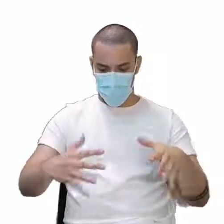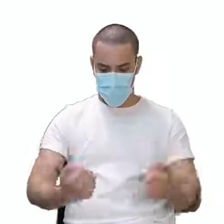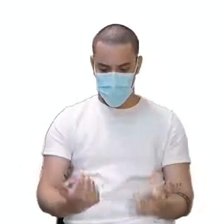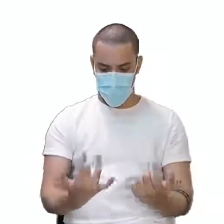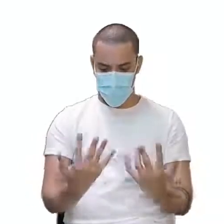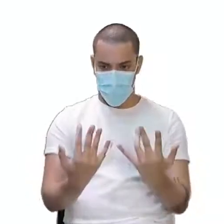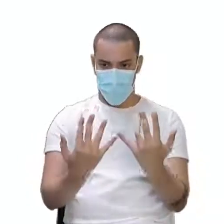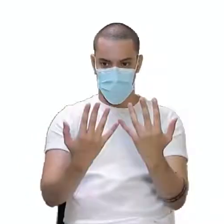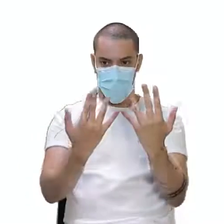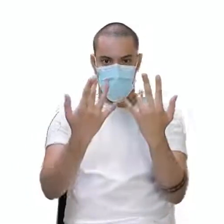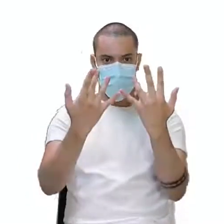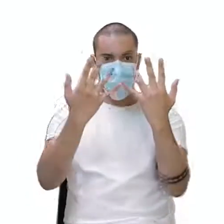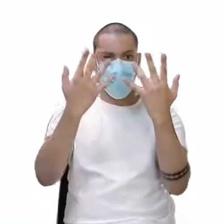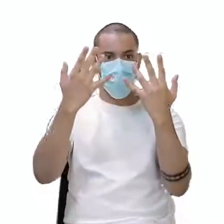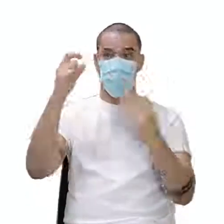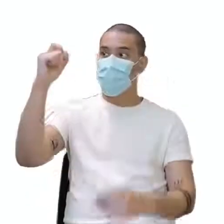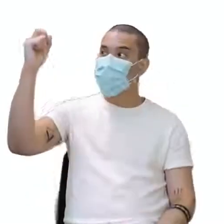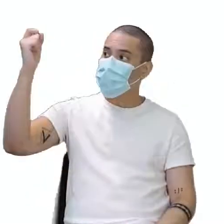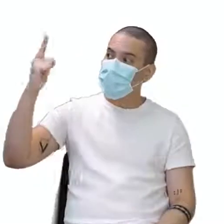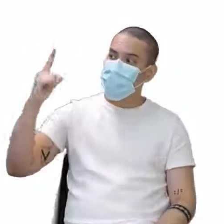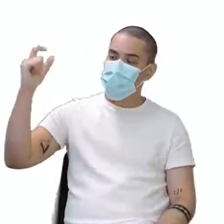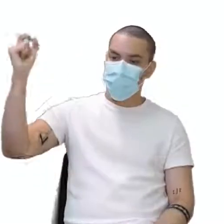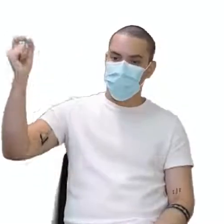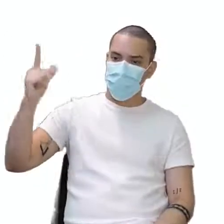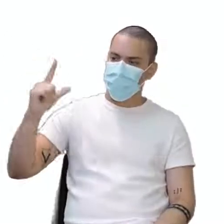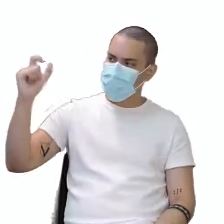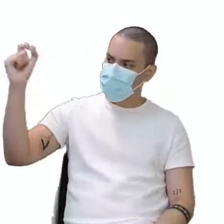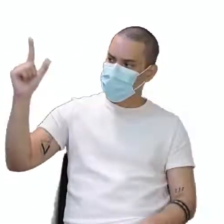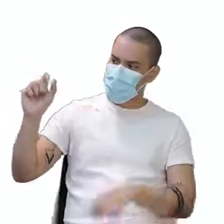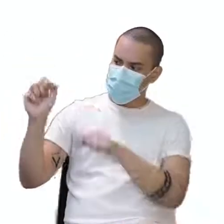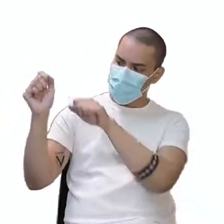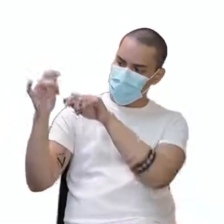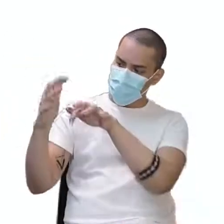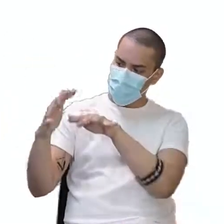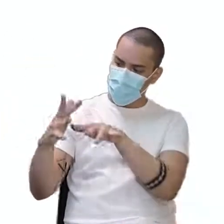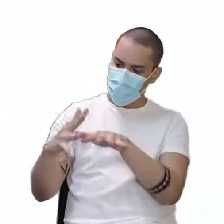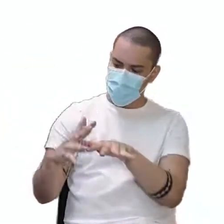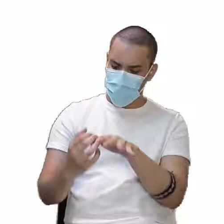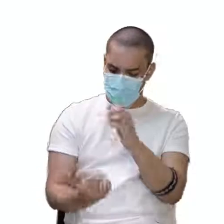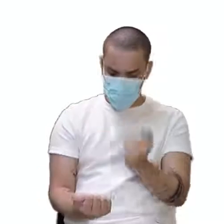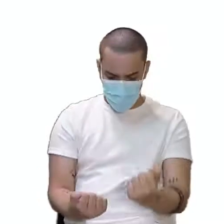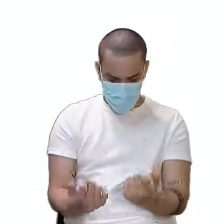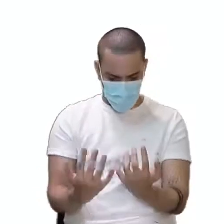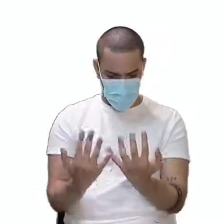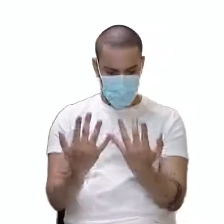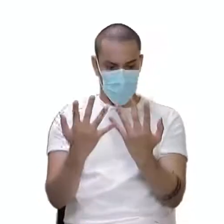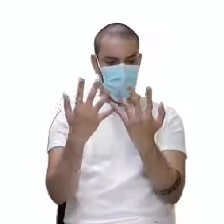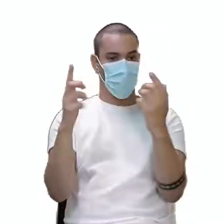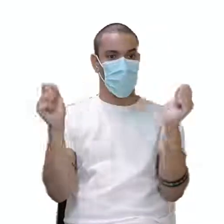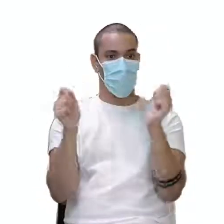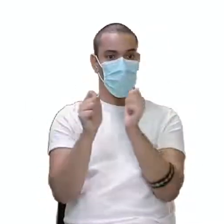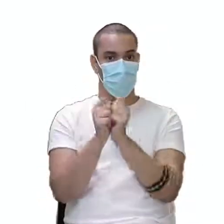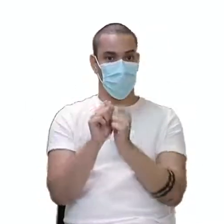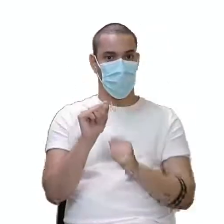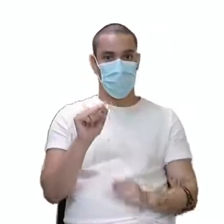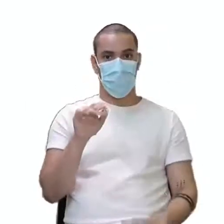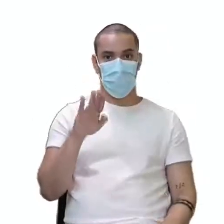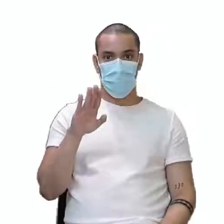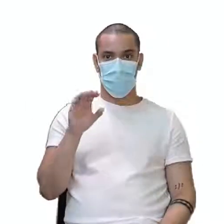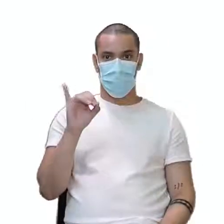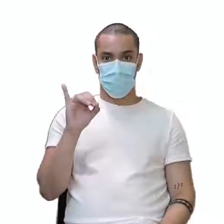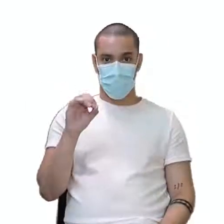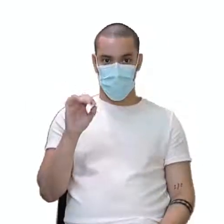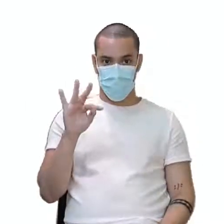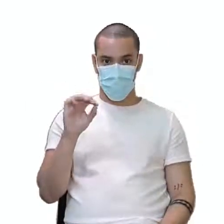Então, o Sol, incidindo sobre esse componente abiótico, que é a água no seu